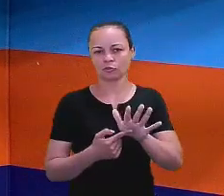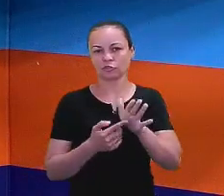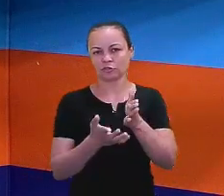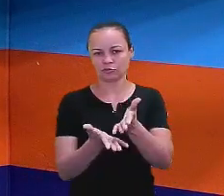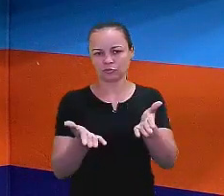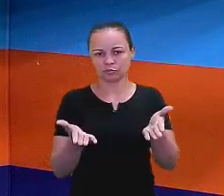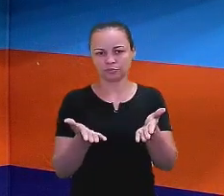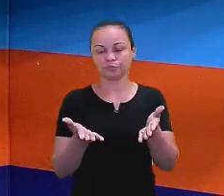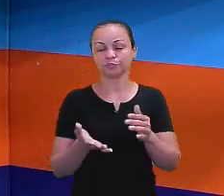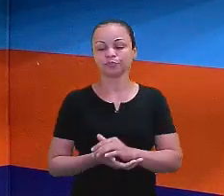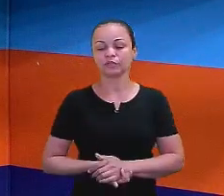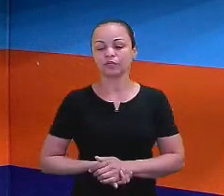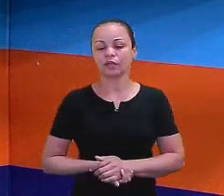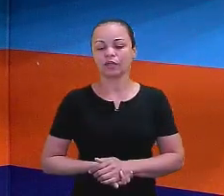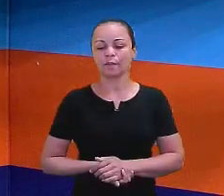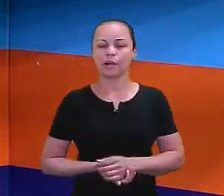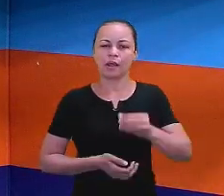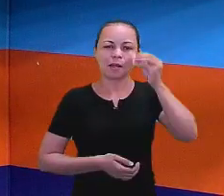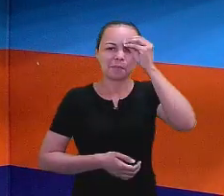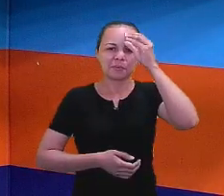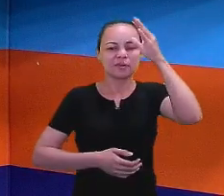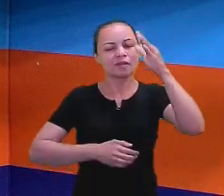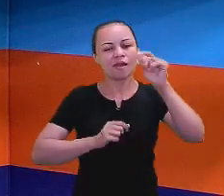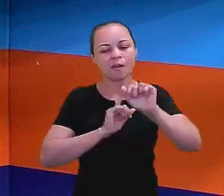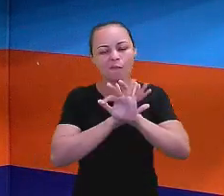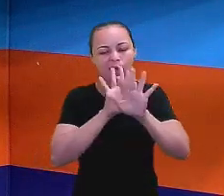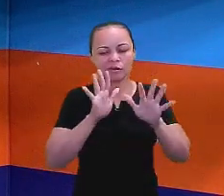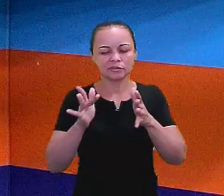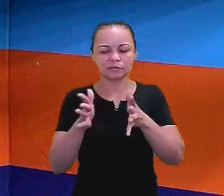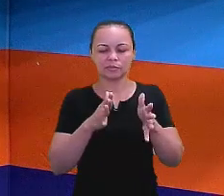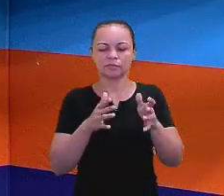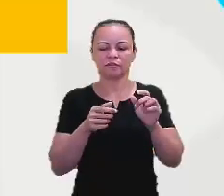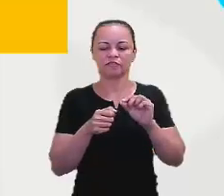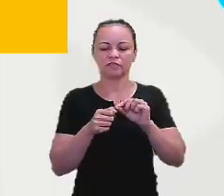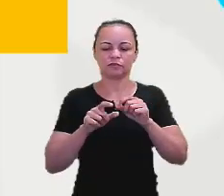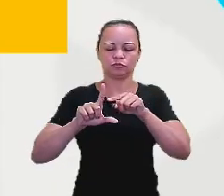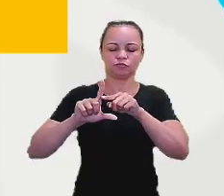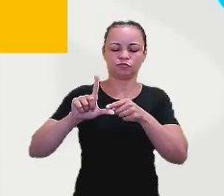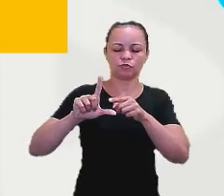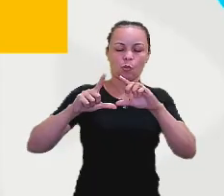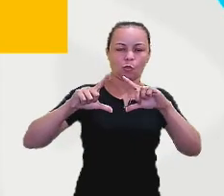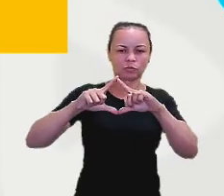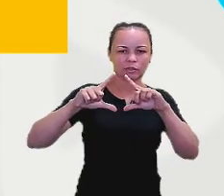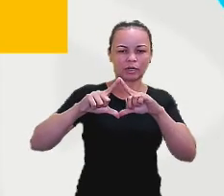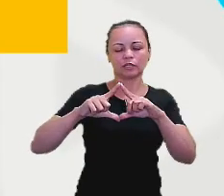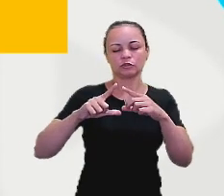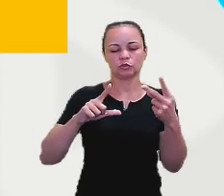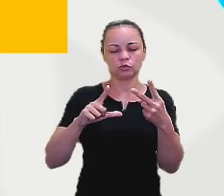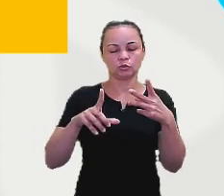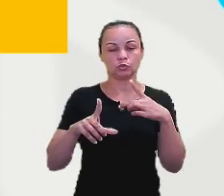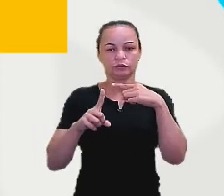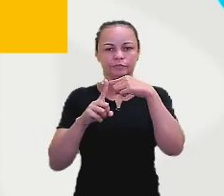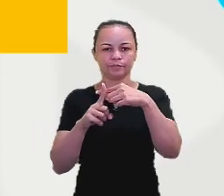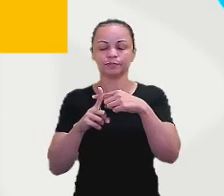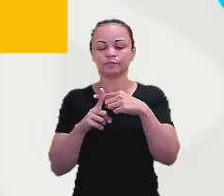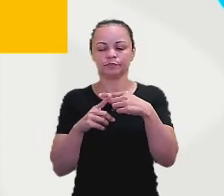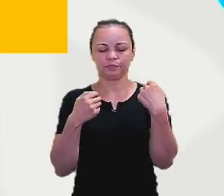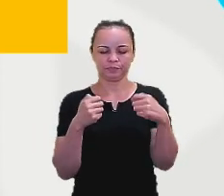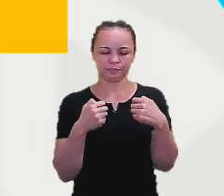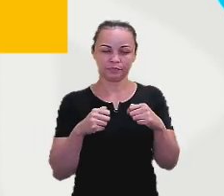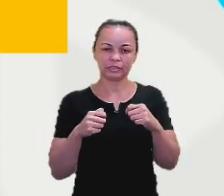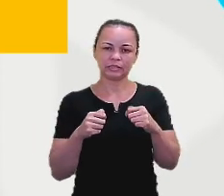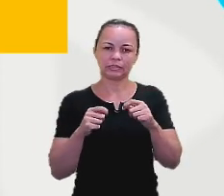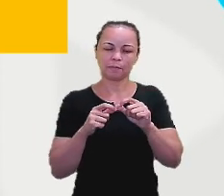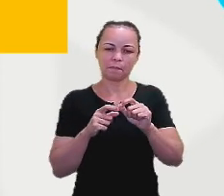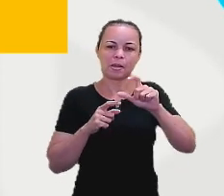para ampliar todo esse conhecimento foi que para formar um triângulo, a soma de cada dois lados deve ser sempre maior